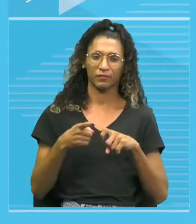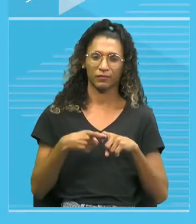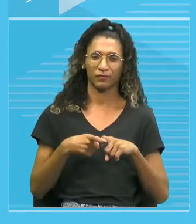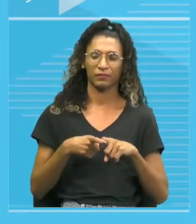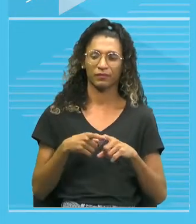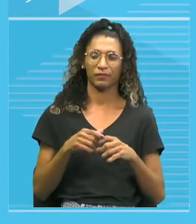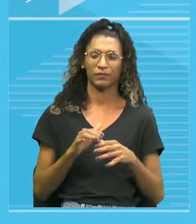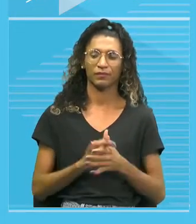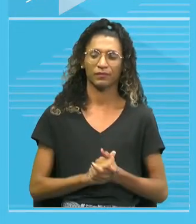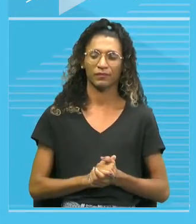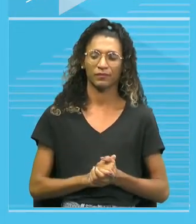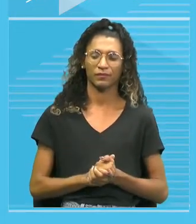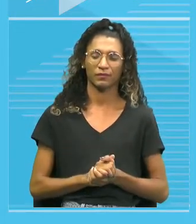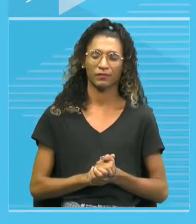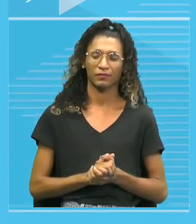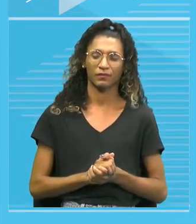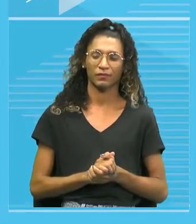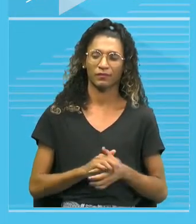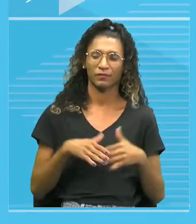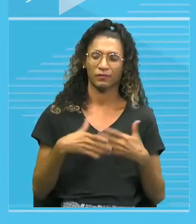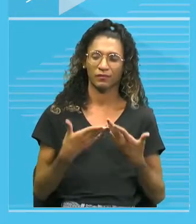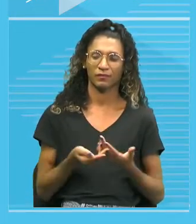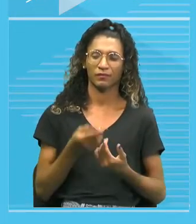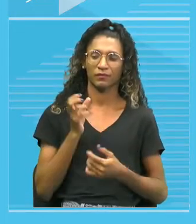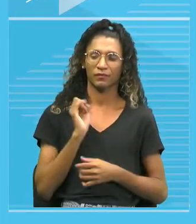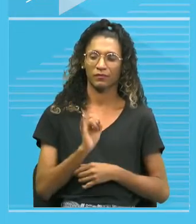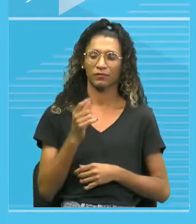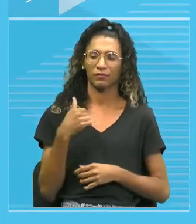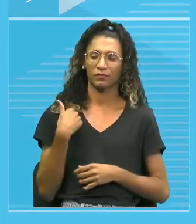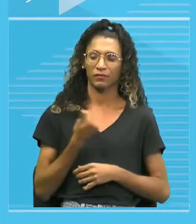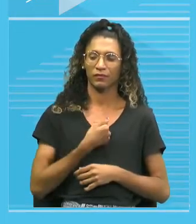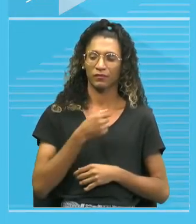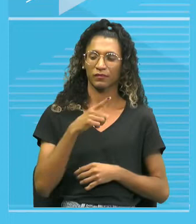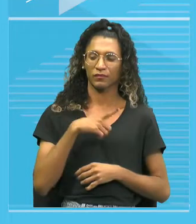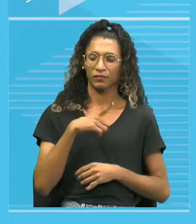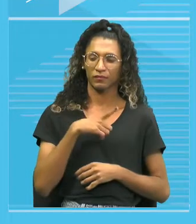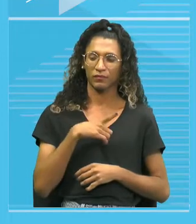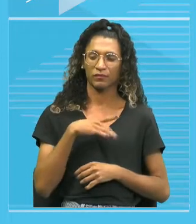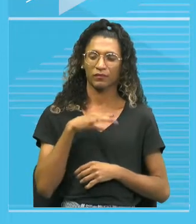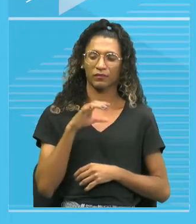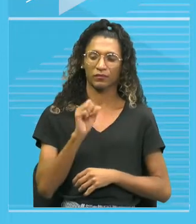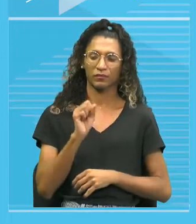desnecessariamente. Quer dizer, se nós tivéssemos o saneamento básico ali,